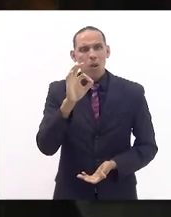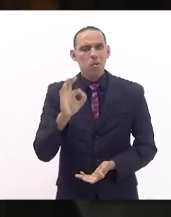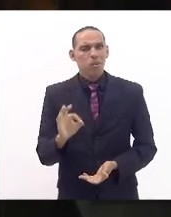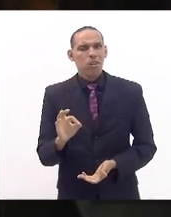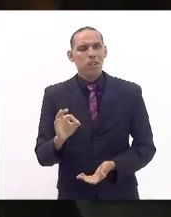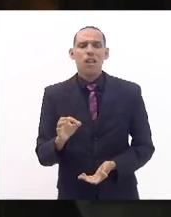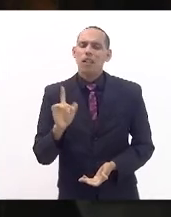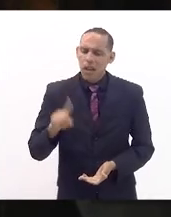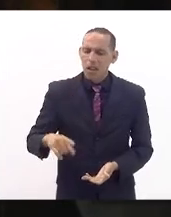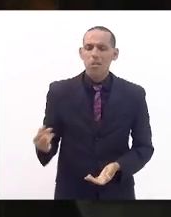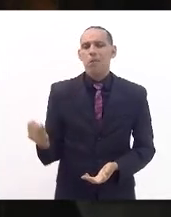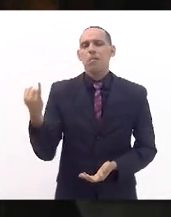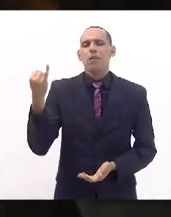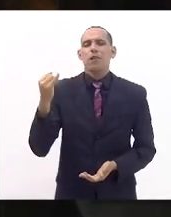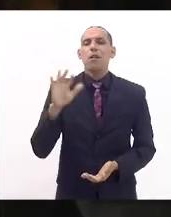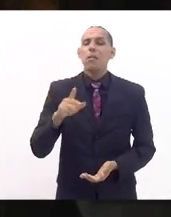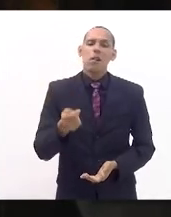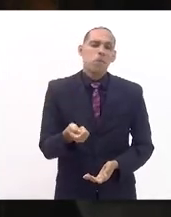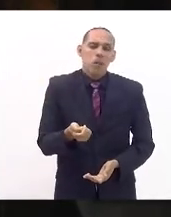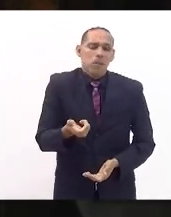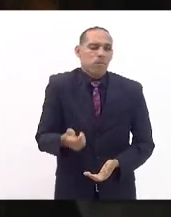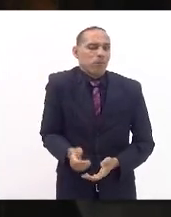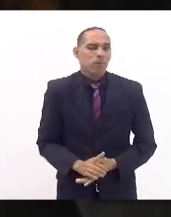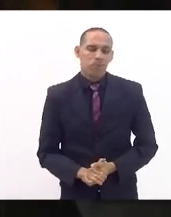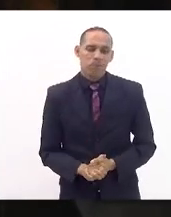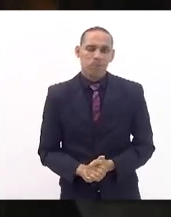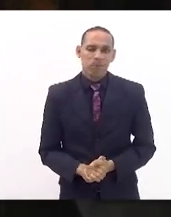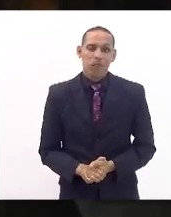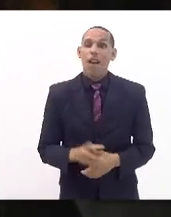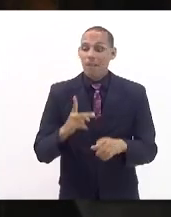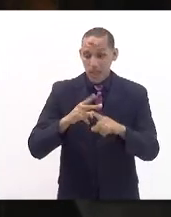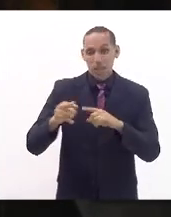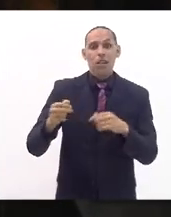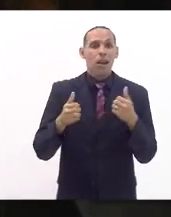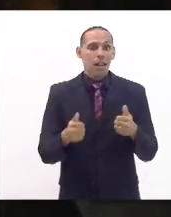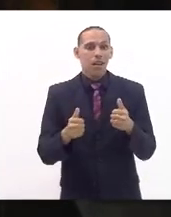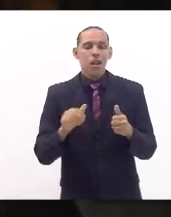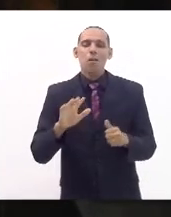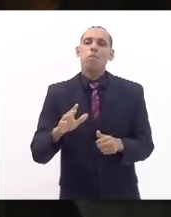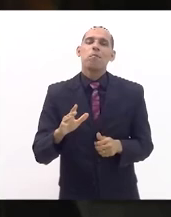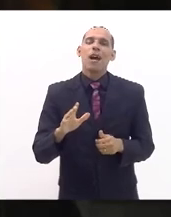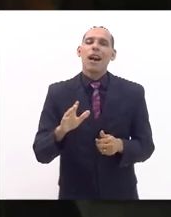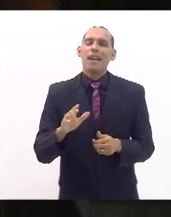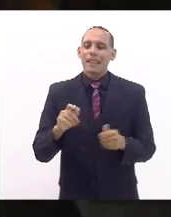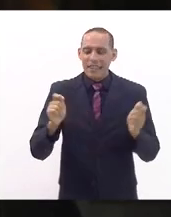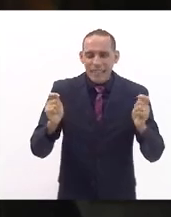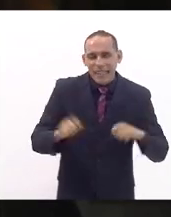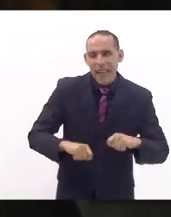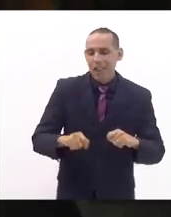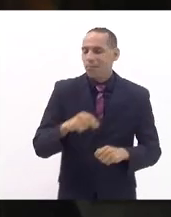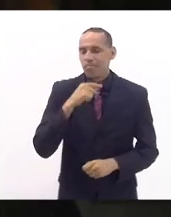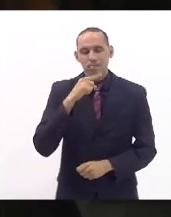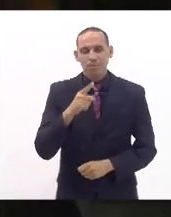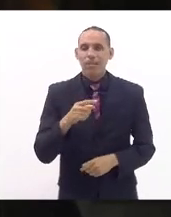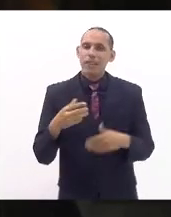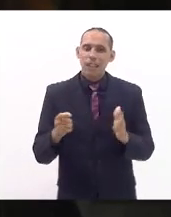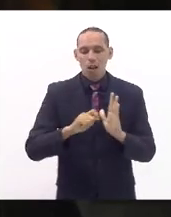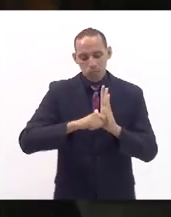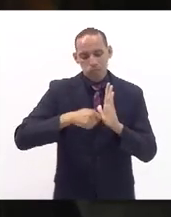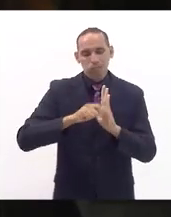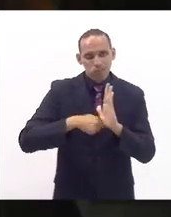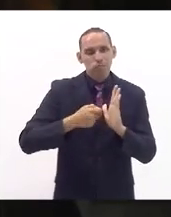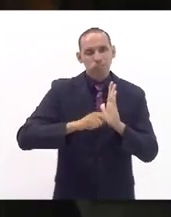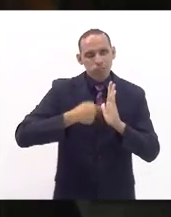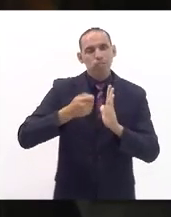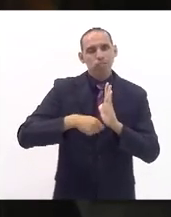é importante, mas é pouco. É uma vitória, mas ainda não é suficiente. Então, um abaixo-assinado,